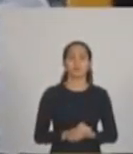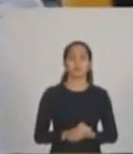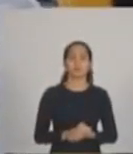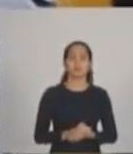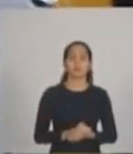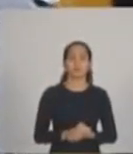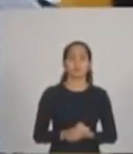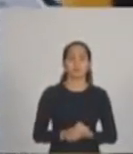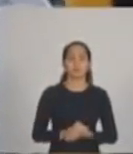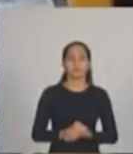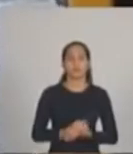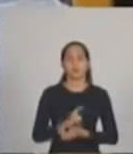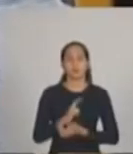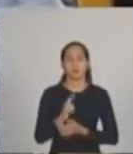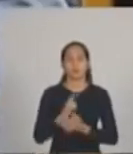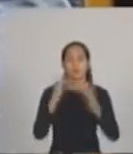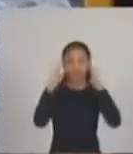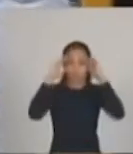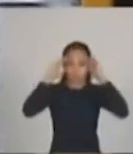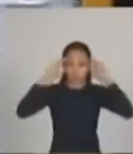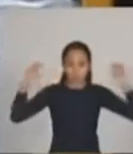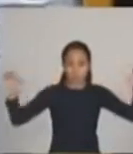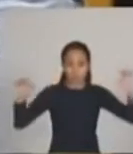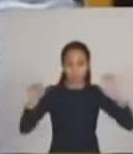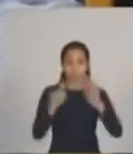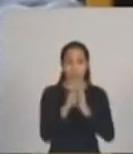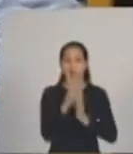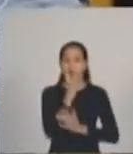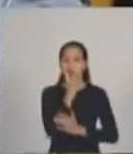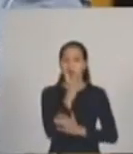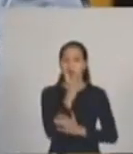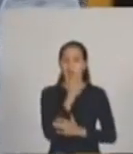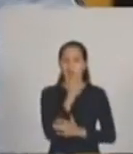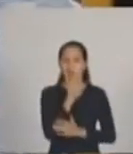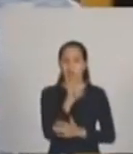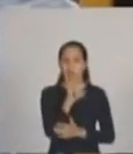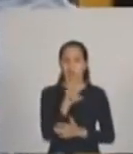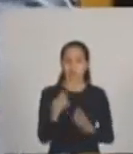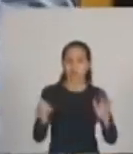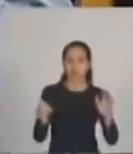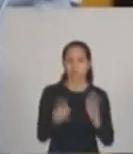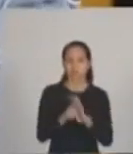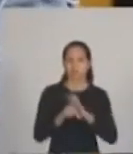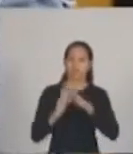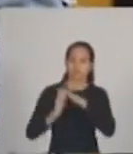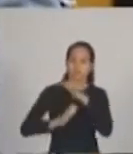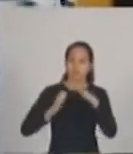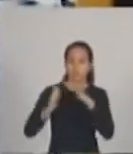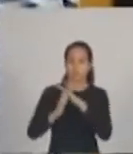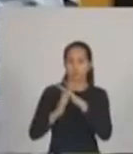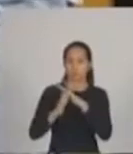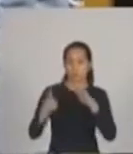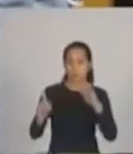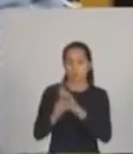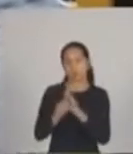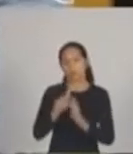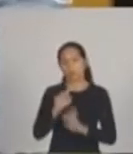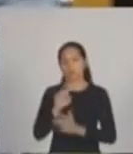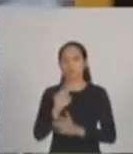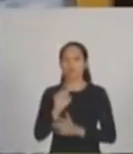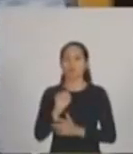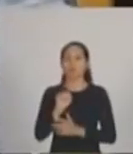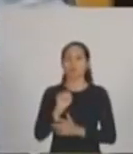que o aeroporto de Vitória é uma concessão que o governo federal fez, né? A empresa é uma empresa suíça, mas ele está em solo